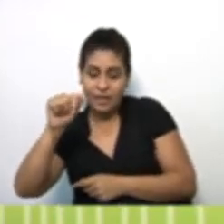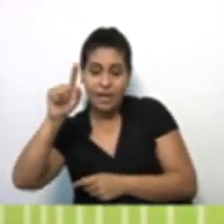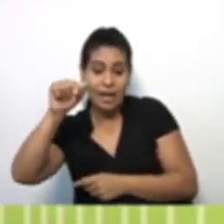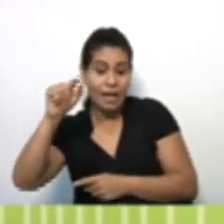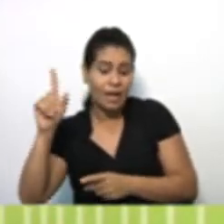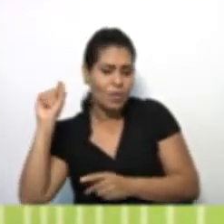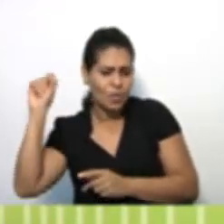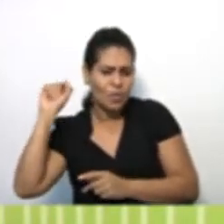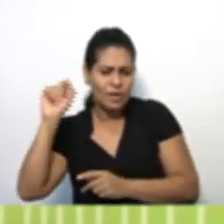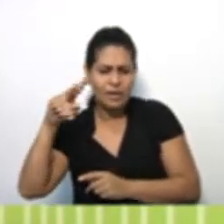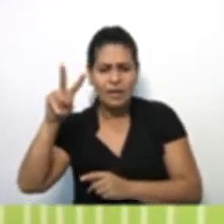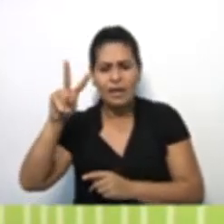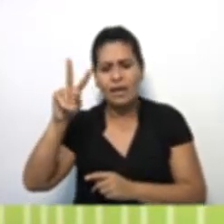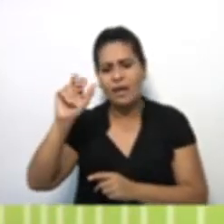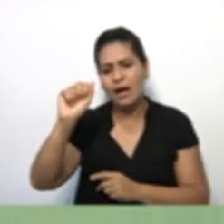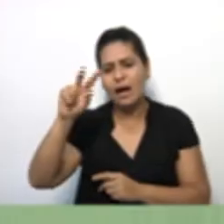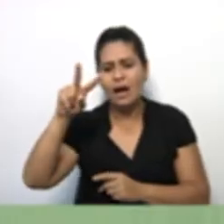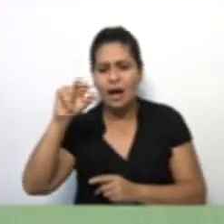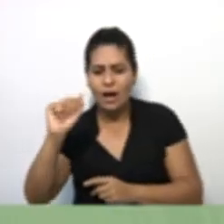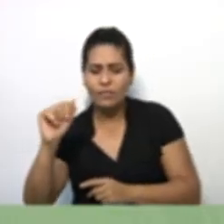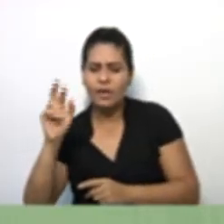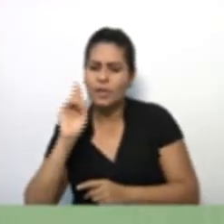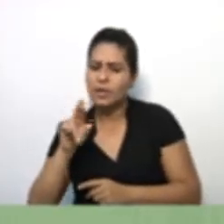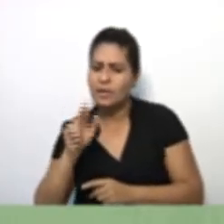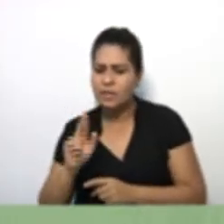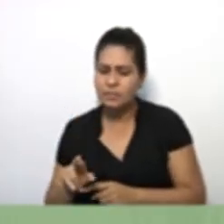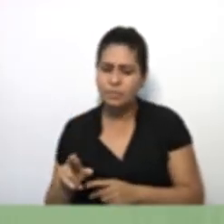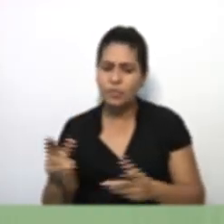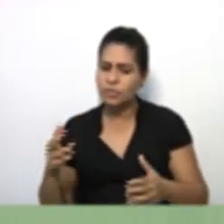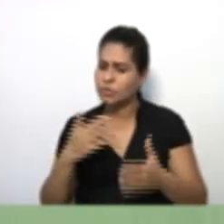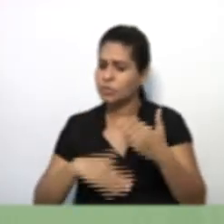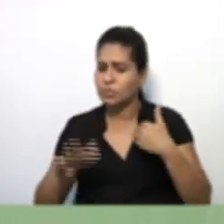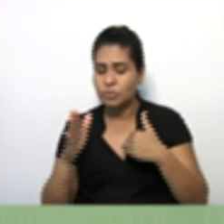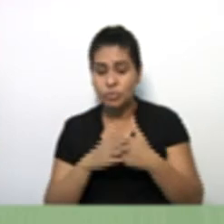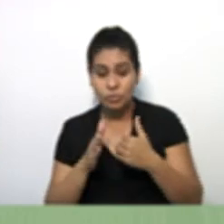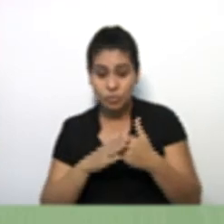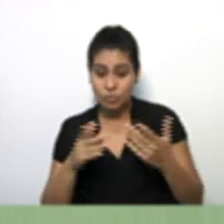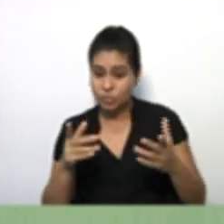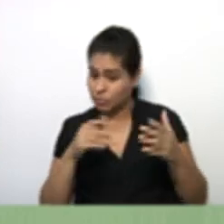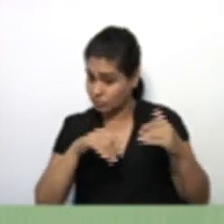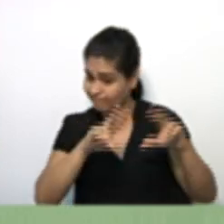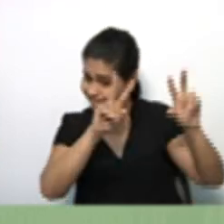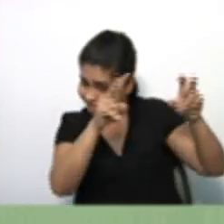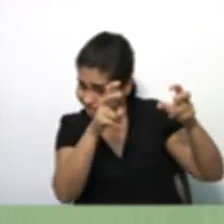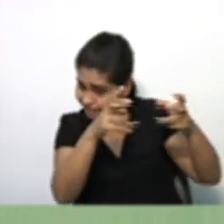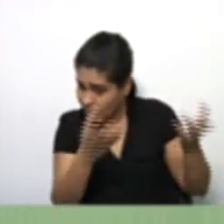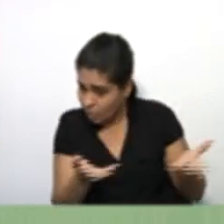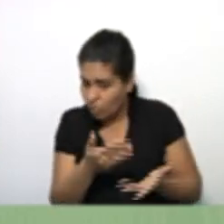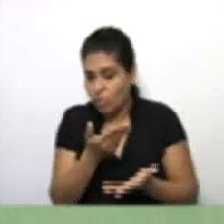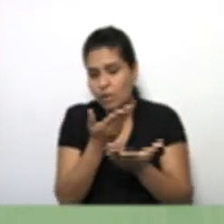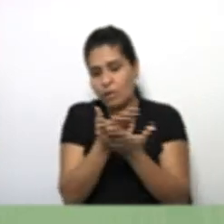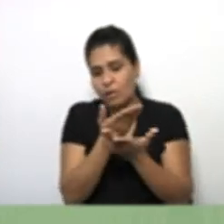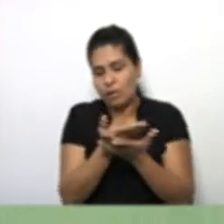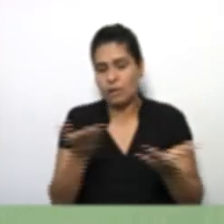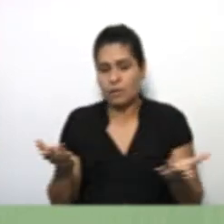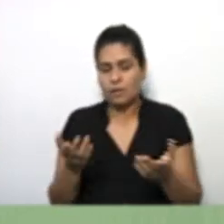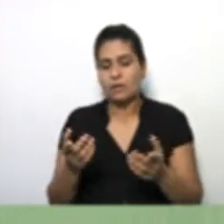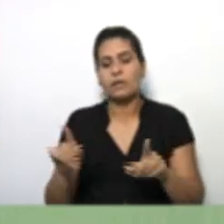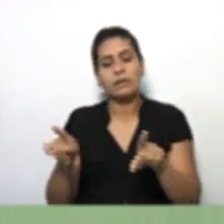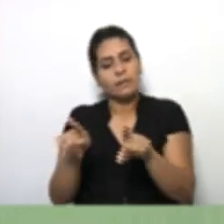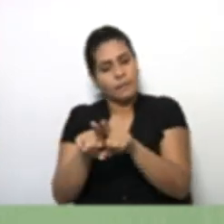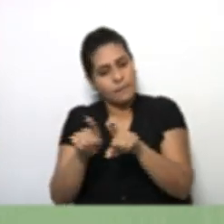AVA, nós temos lá a atividade de percurso, que é um questionário com questões totalmente dessa aula que nós passamos para você.